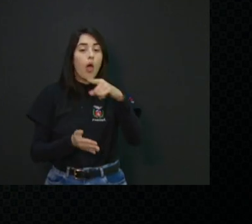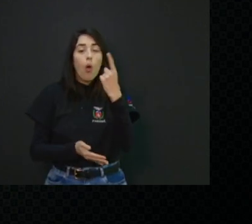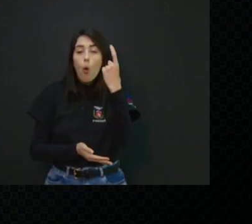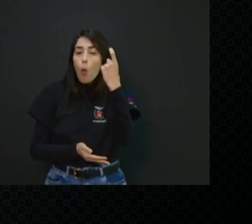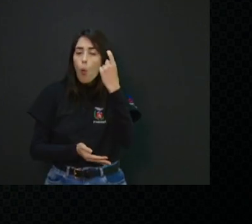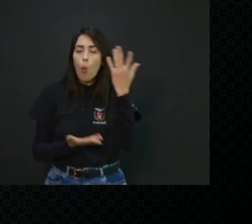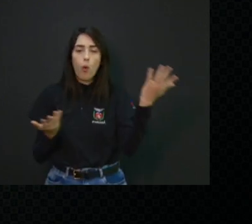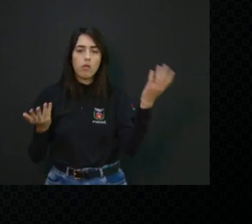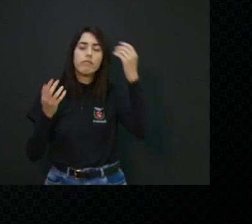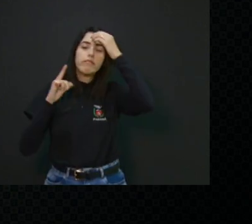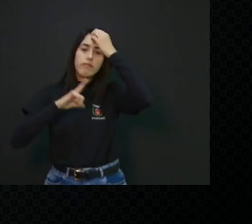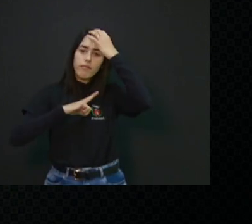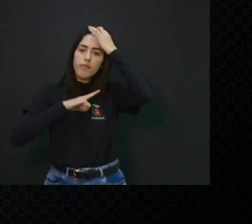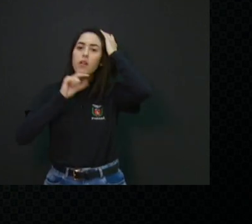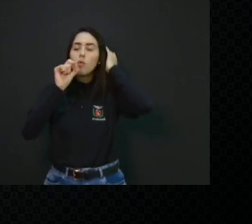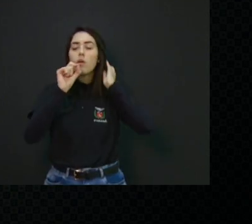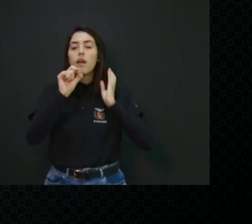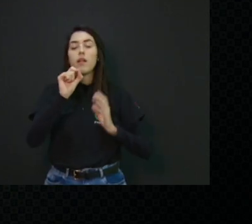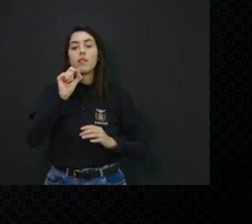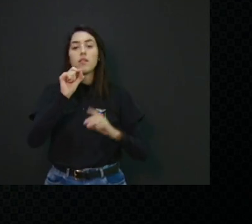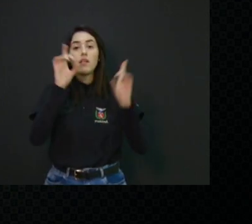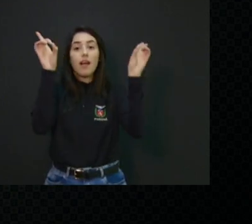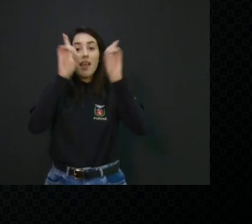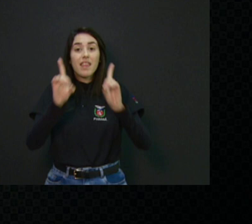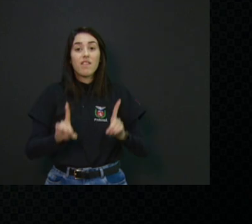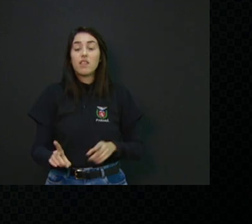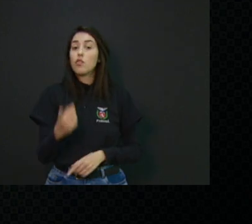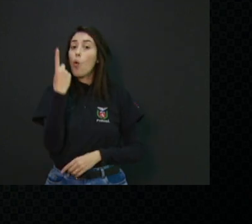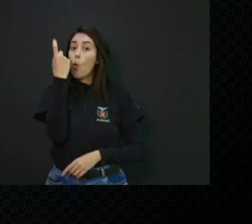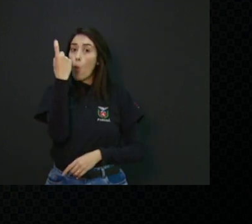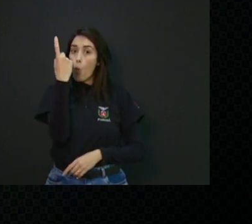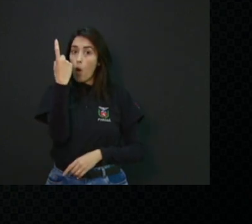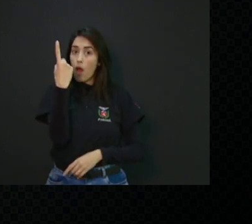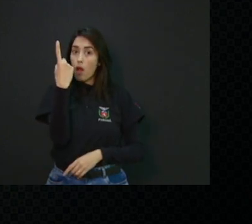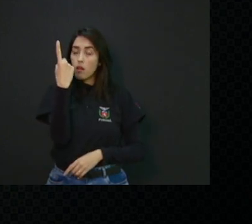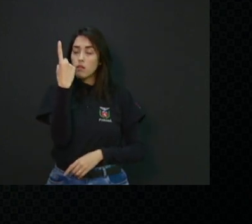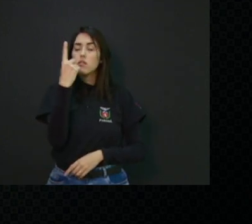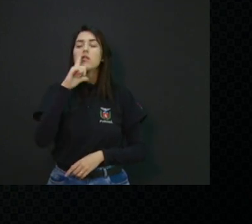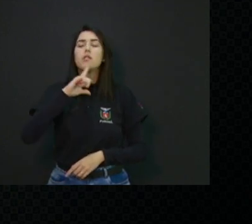né? Uma deficiência única, né? Com perdas